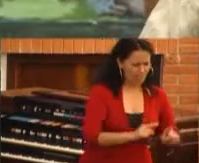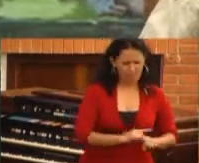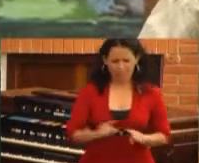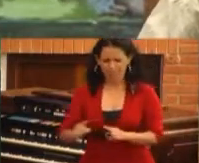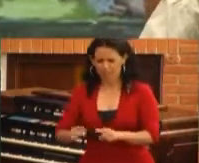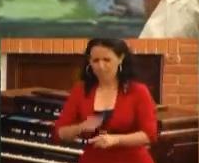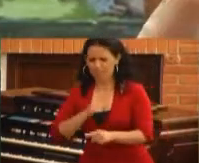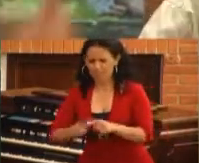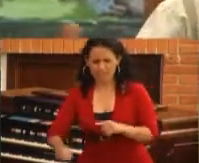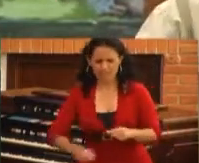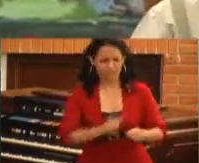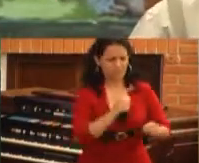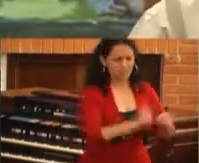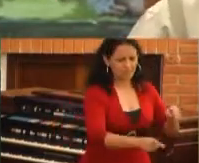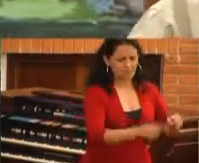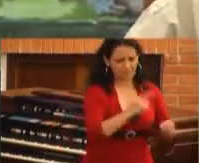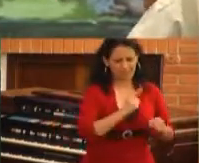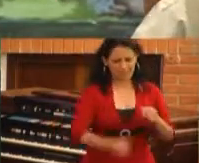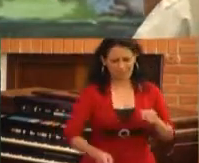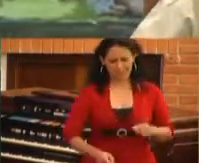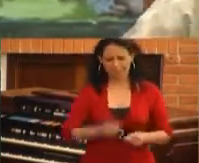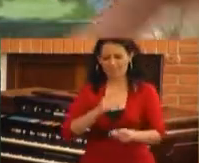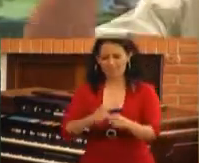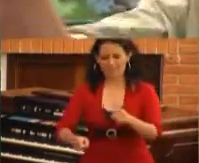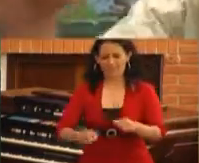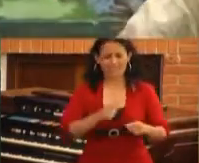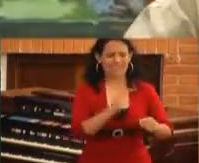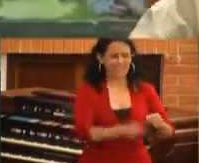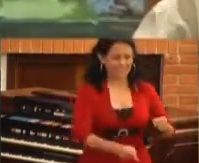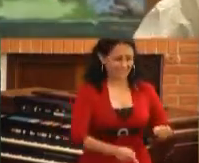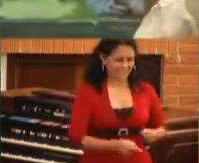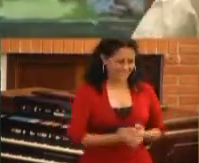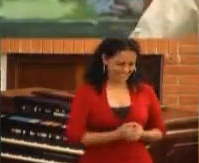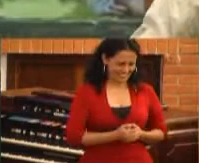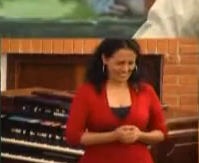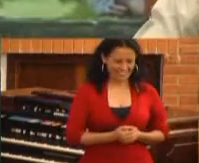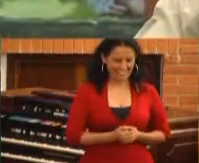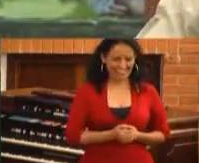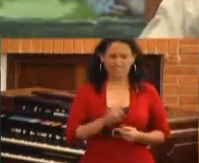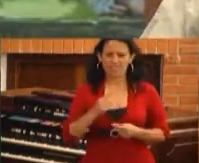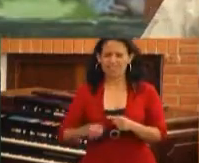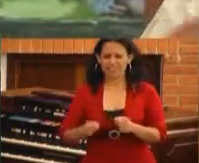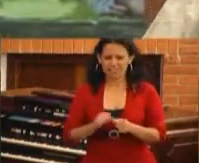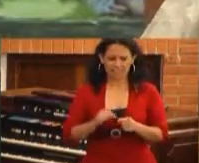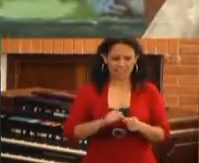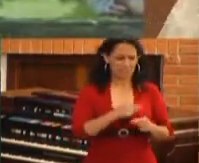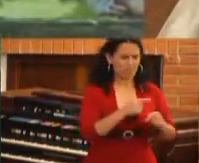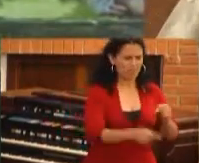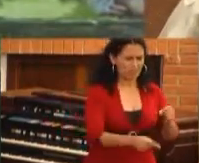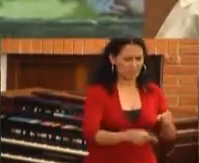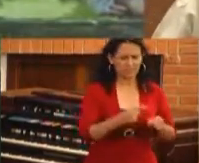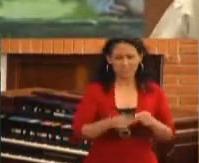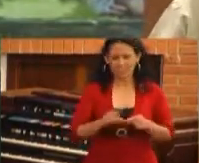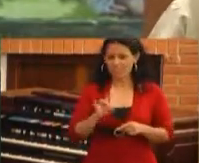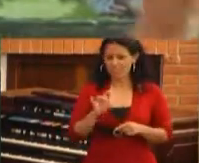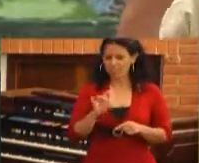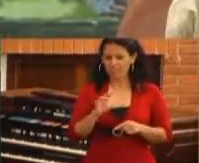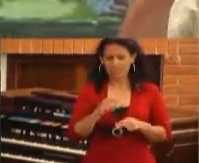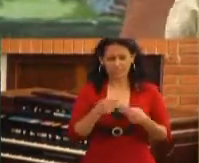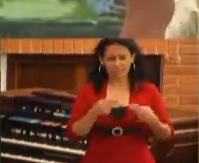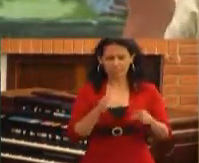O que é esses não? Não pegue nisso, não toque naquilo, não faça aquilo outro, que são apenas preceitos